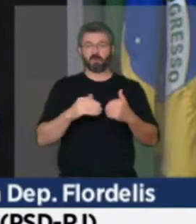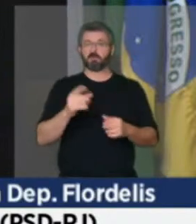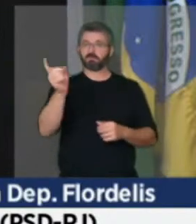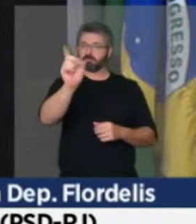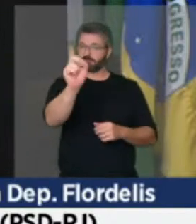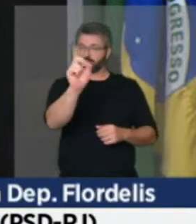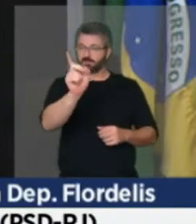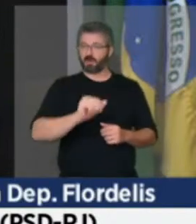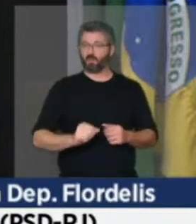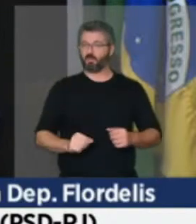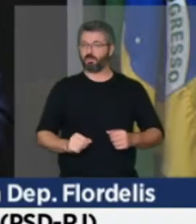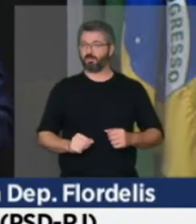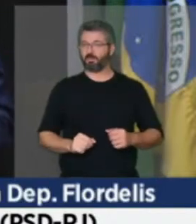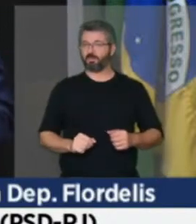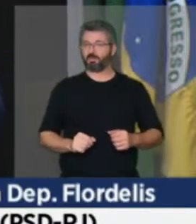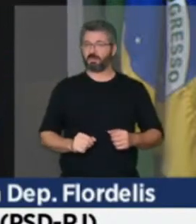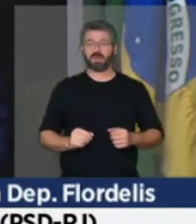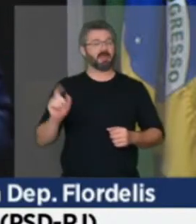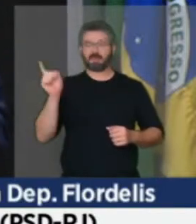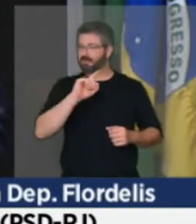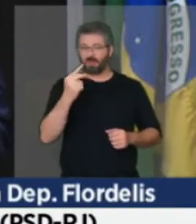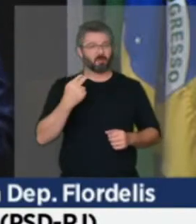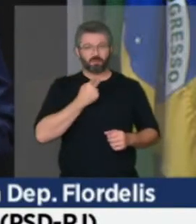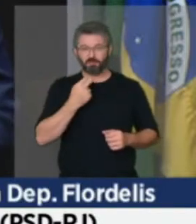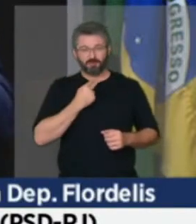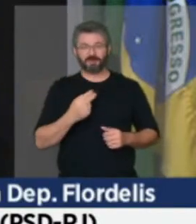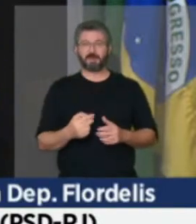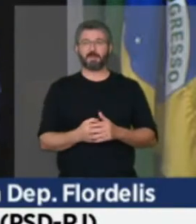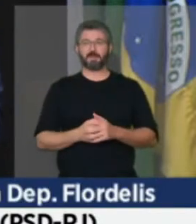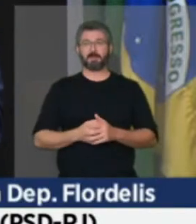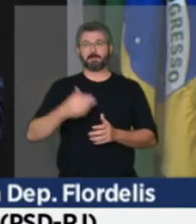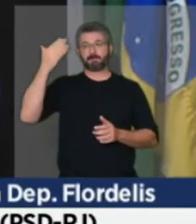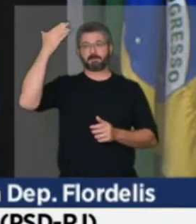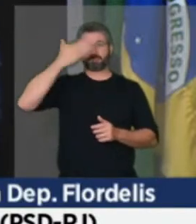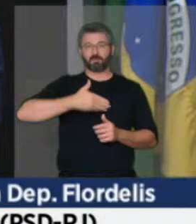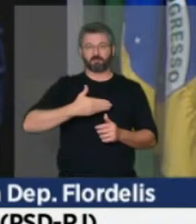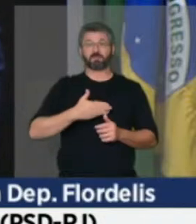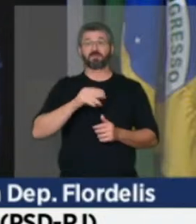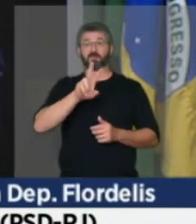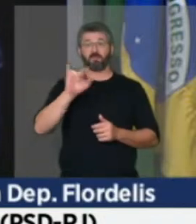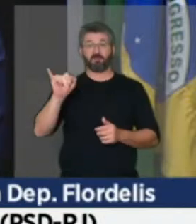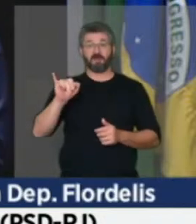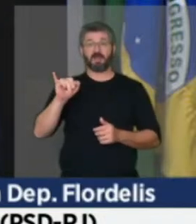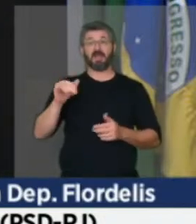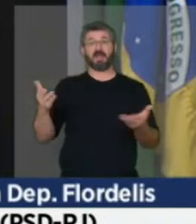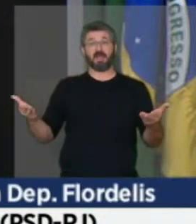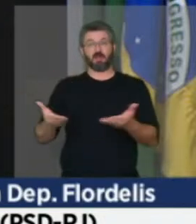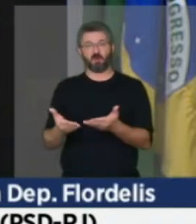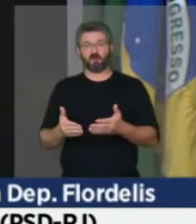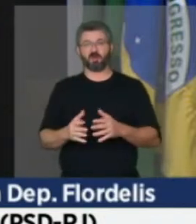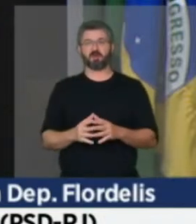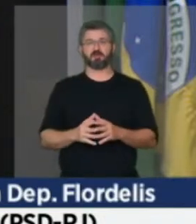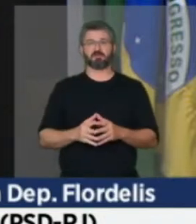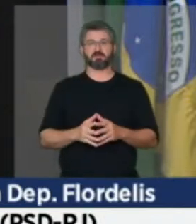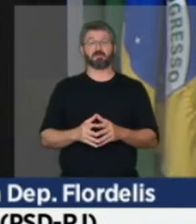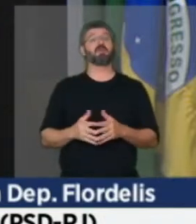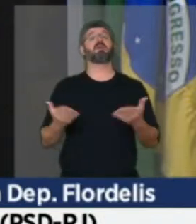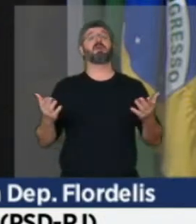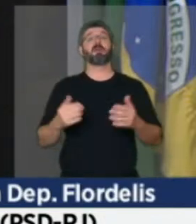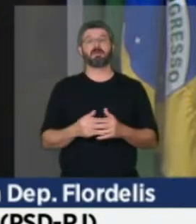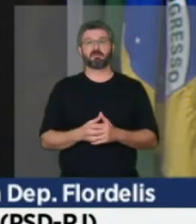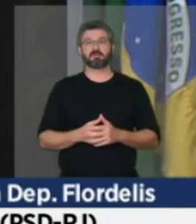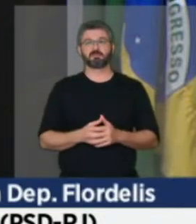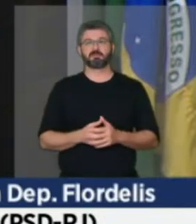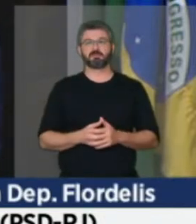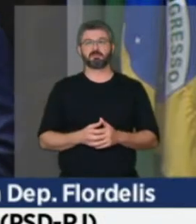e senhores, não, não pode, a prova vai vir, é agora. E aí, eu queria